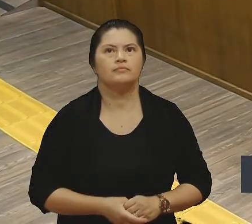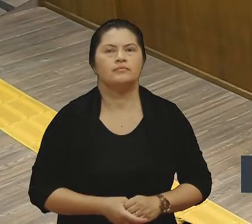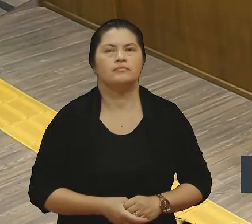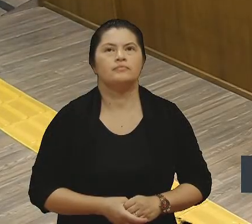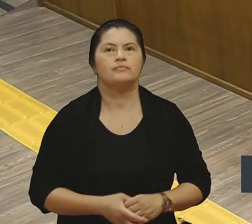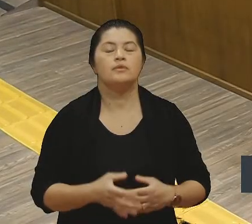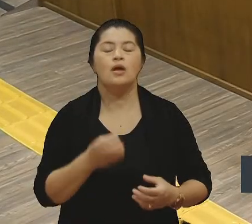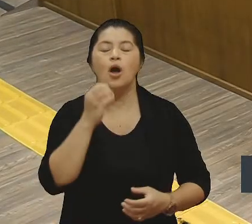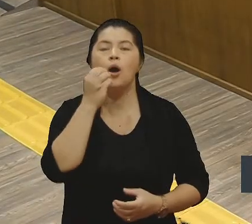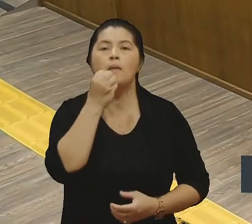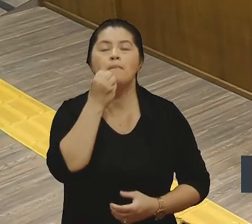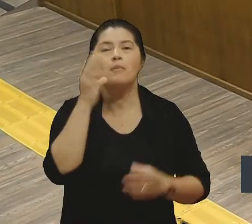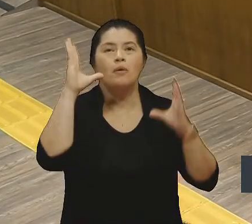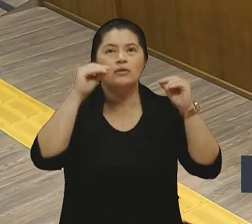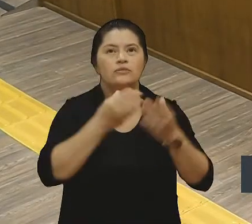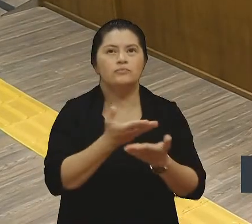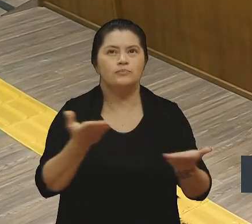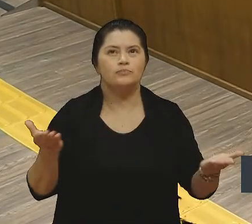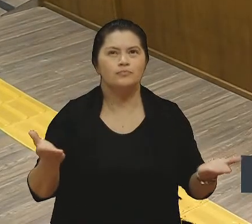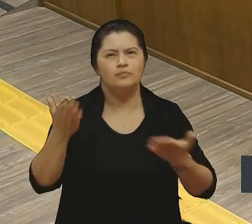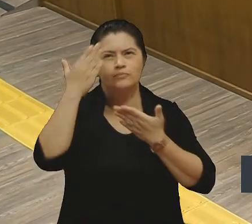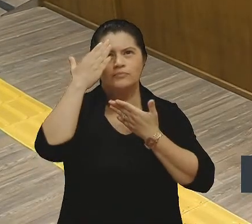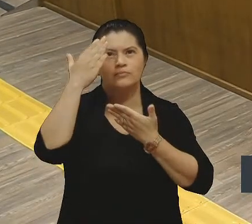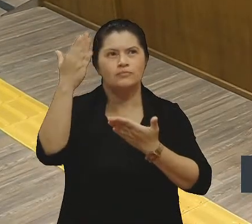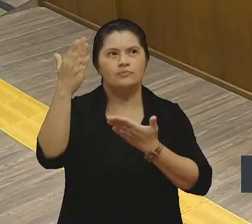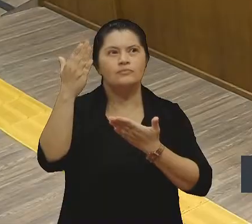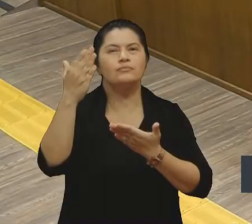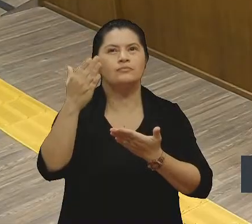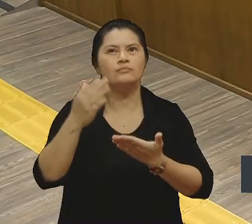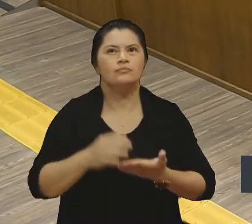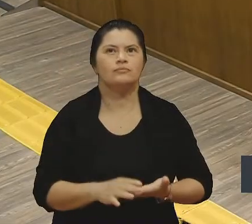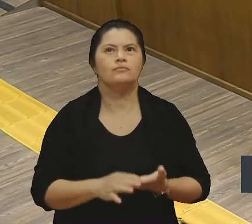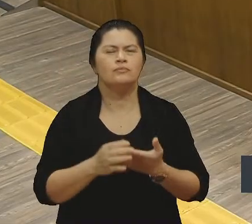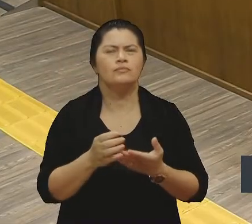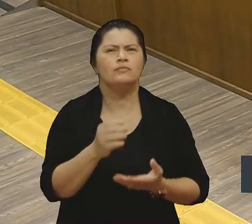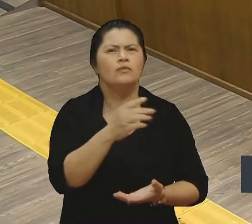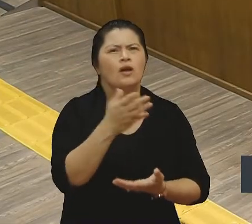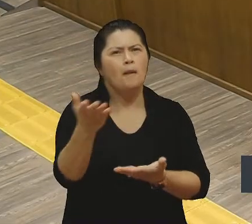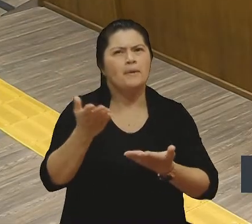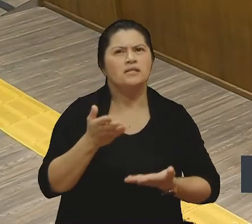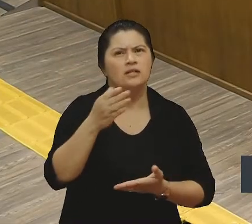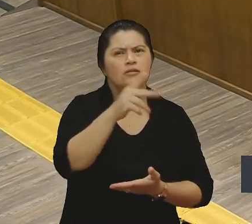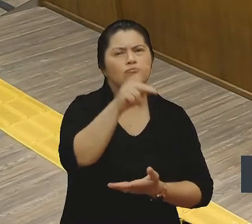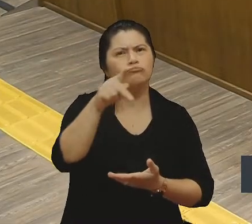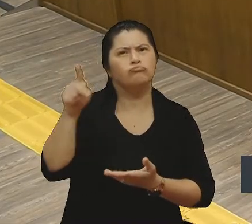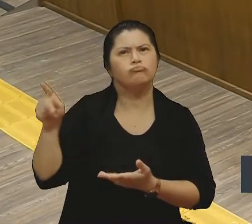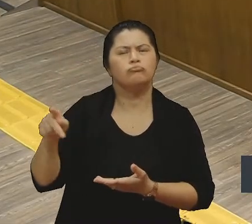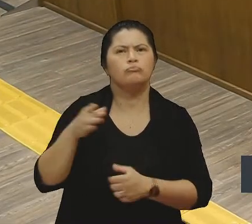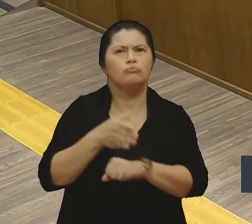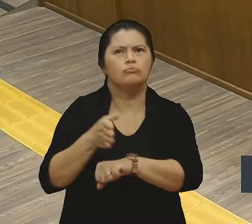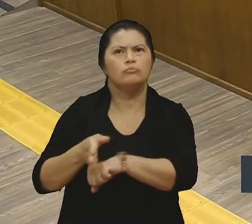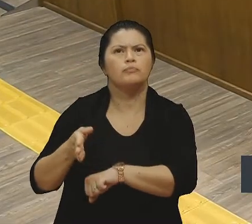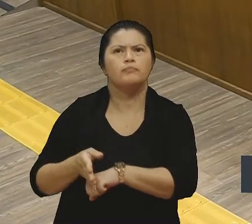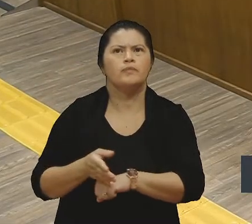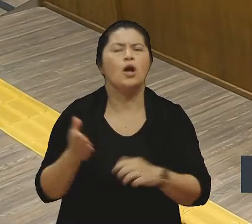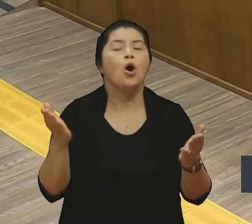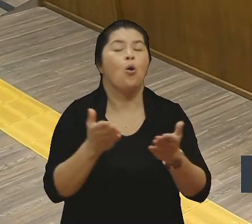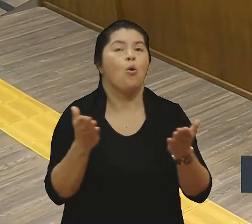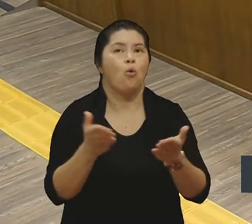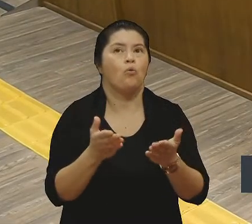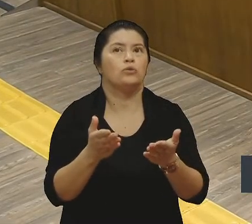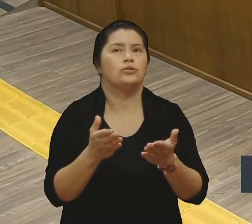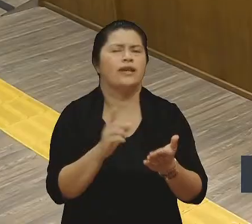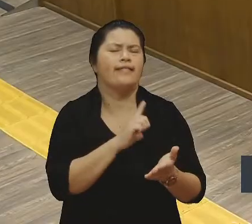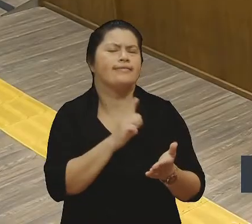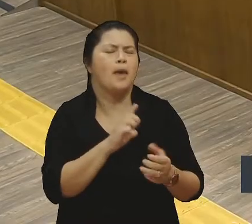Pessoal, boa noite a todos. Agradeço a presença de cada um de vocês. Algo que eu sempre comento é que hoje o que nós temos de